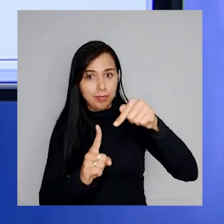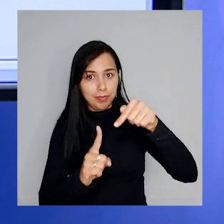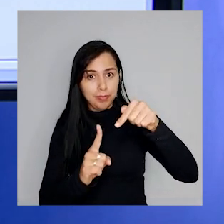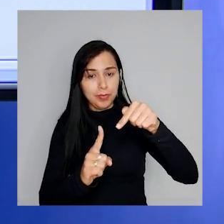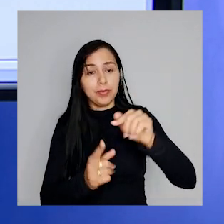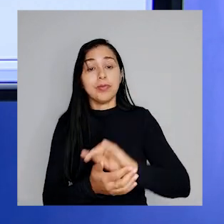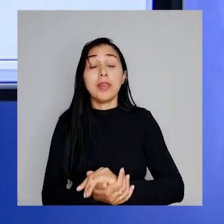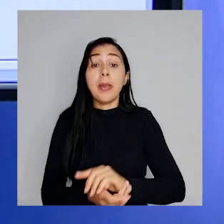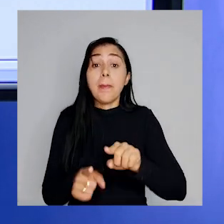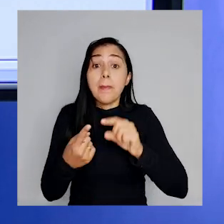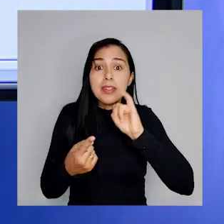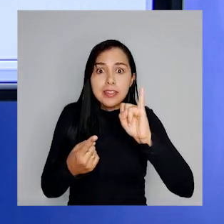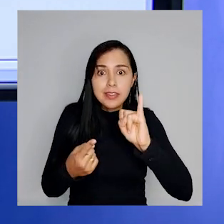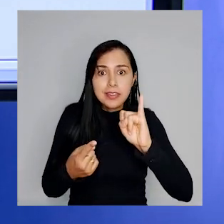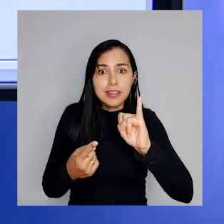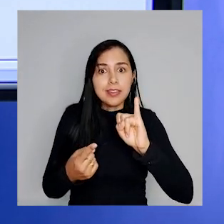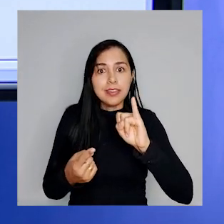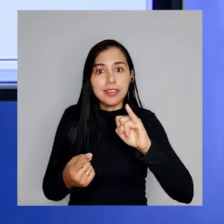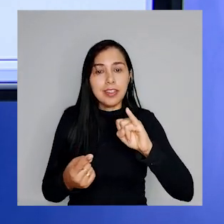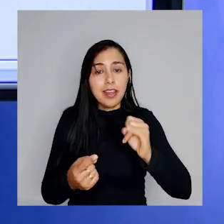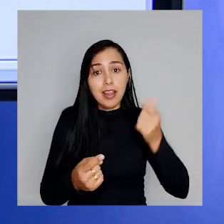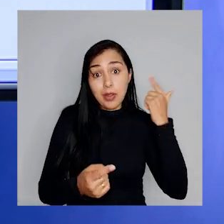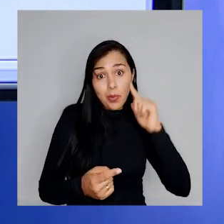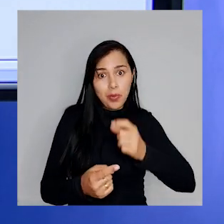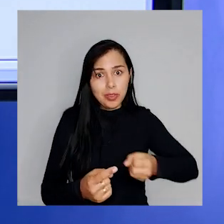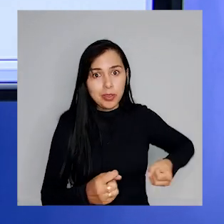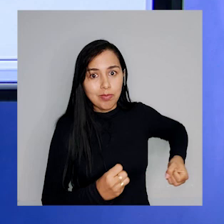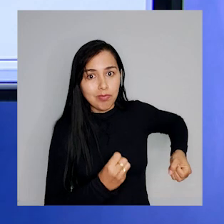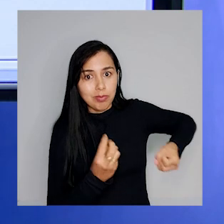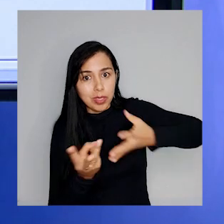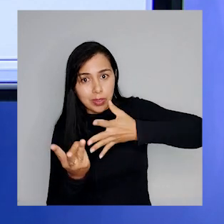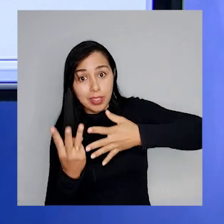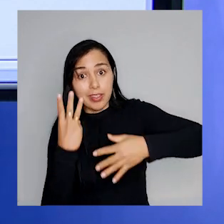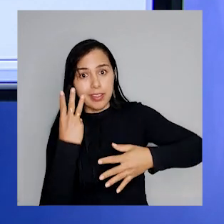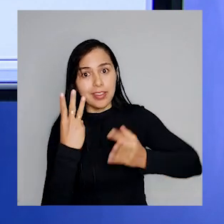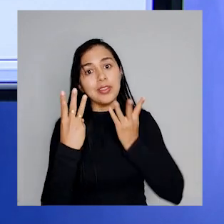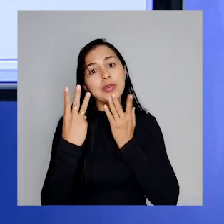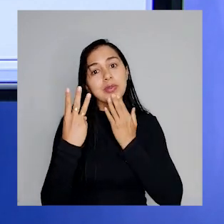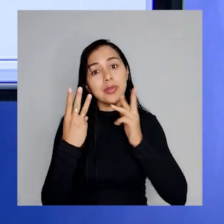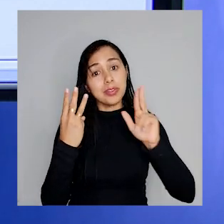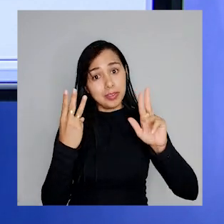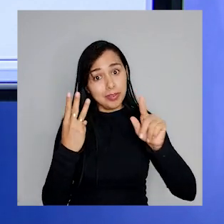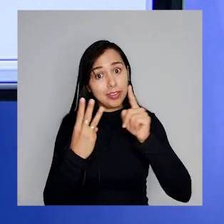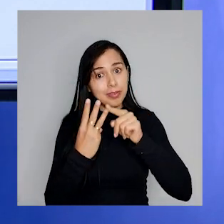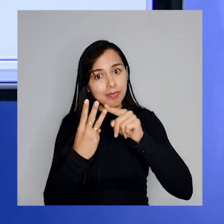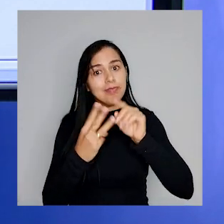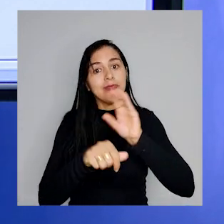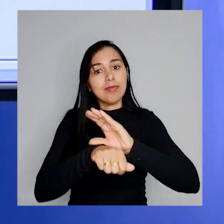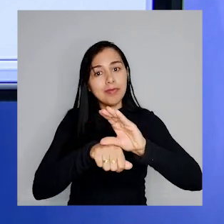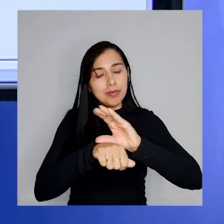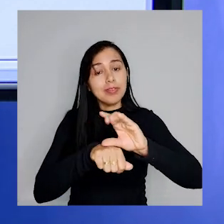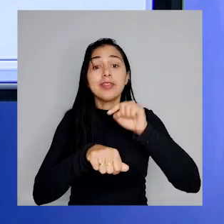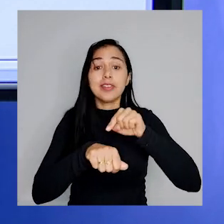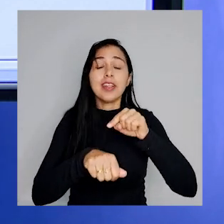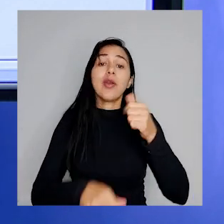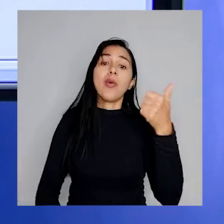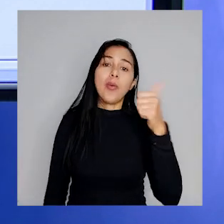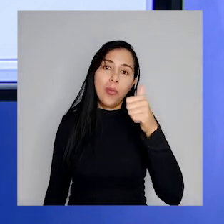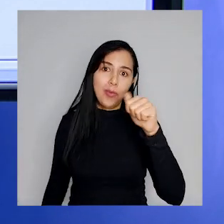que se derrubou um de cada cor, a gente vai inserir aqui um pino cinza, tá? E o pino cinza